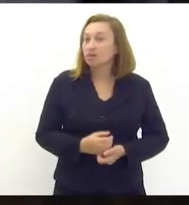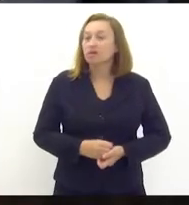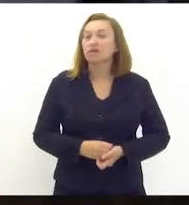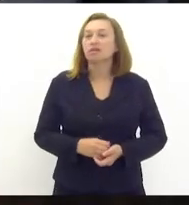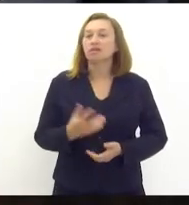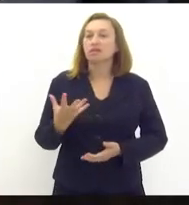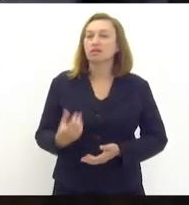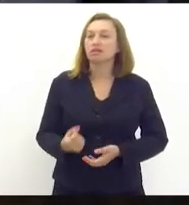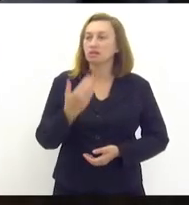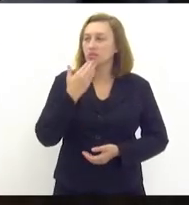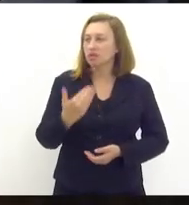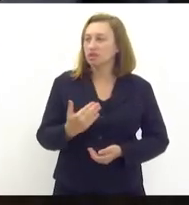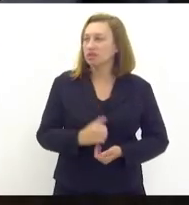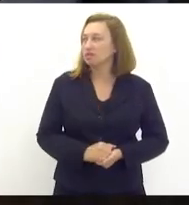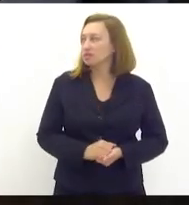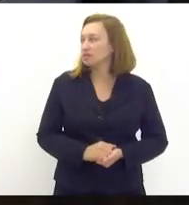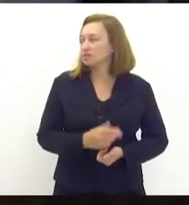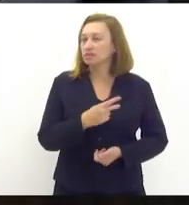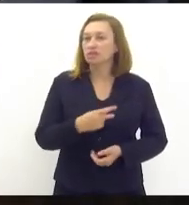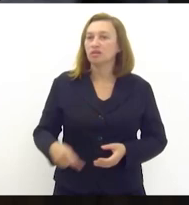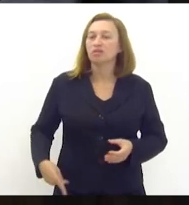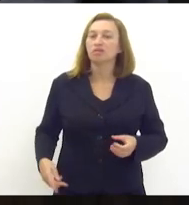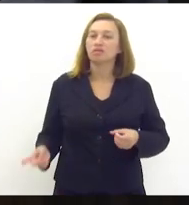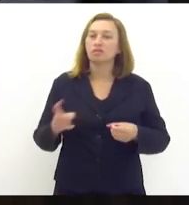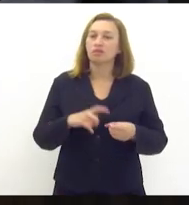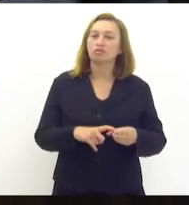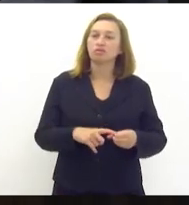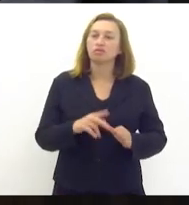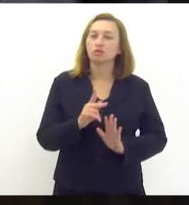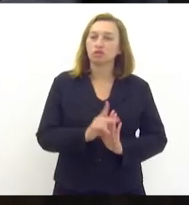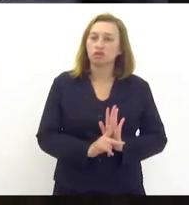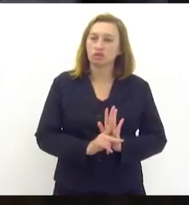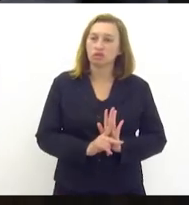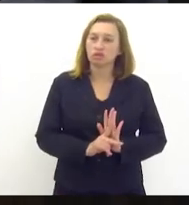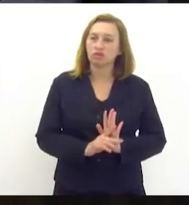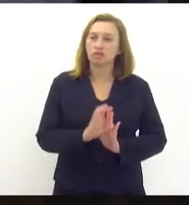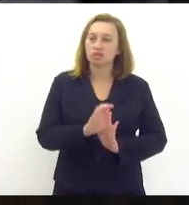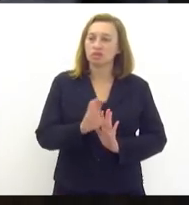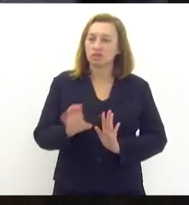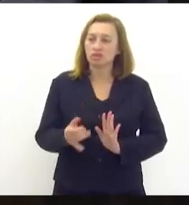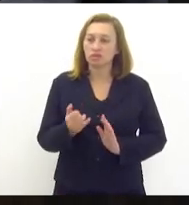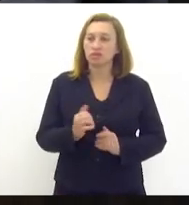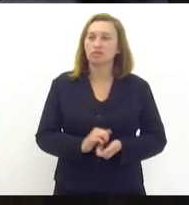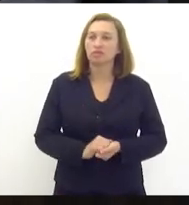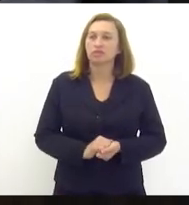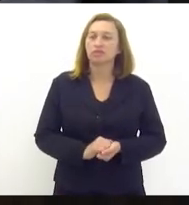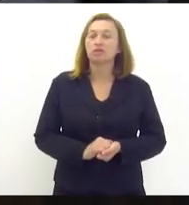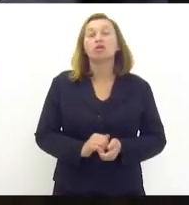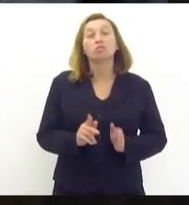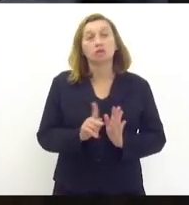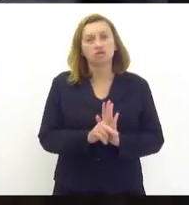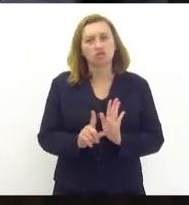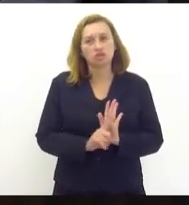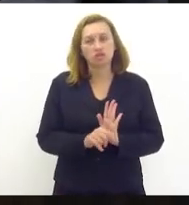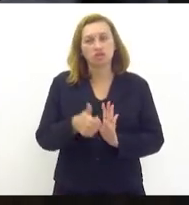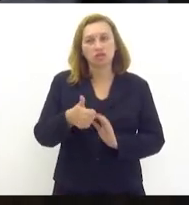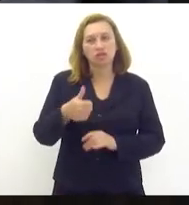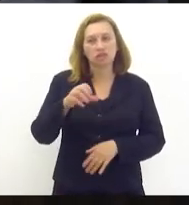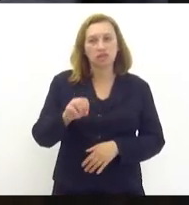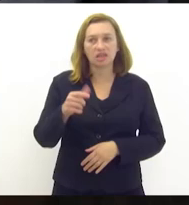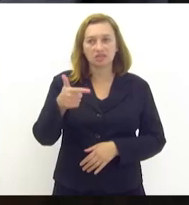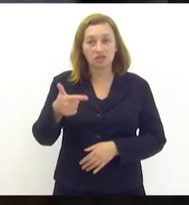vossa excelência retorna O projeto a ccj projeto de lei